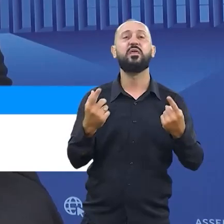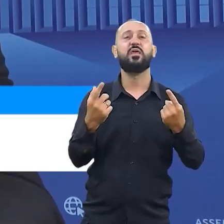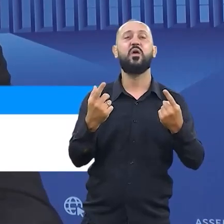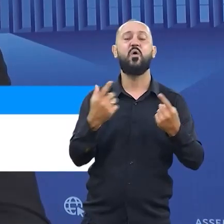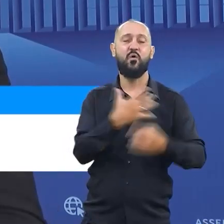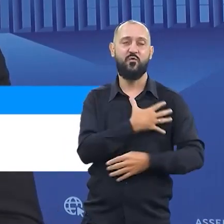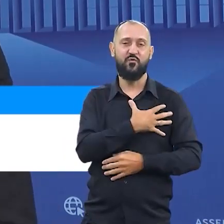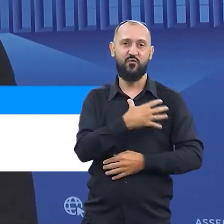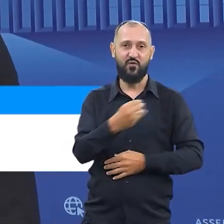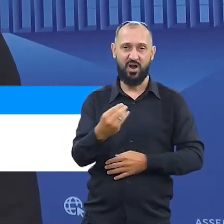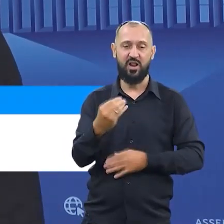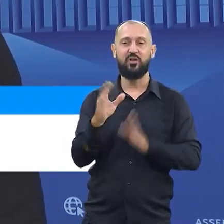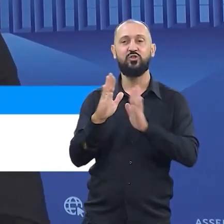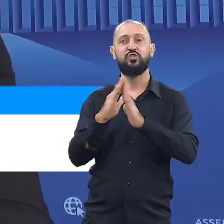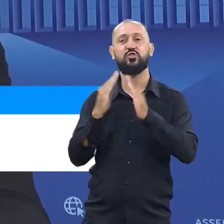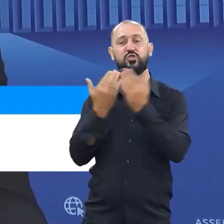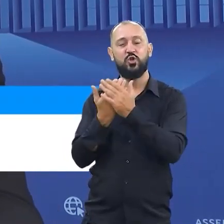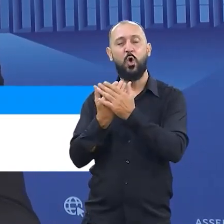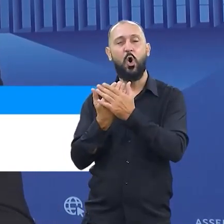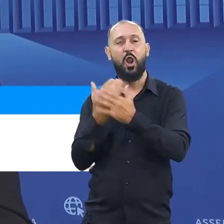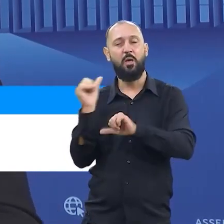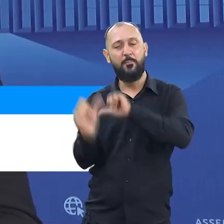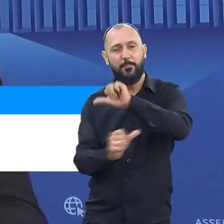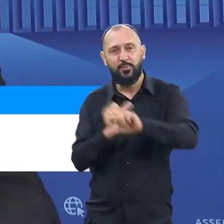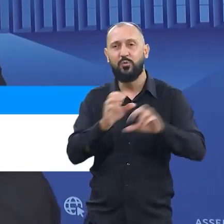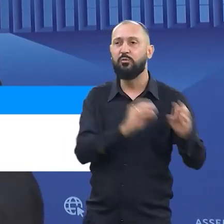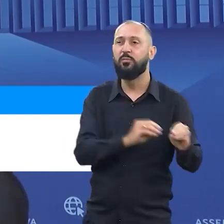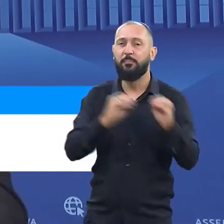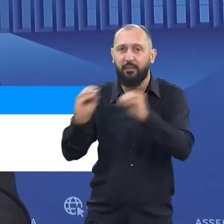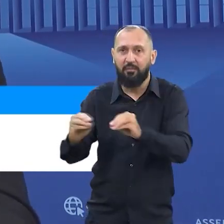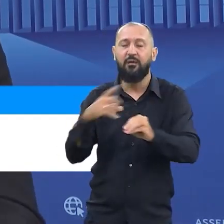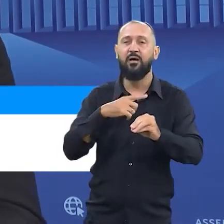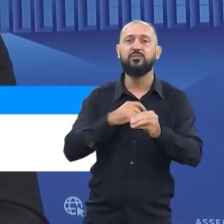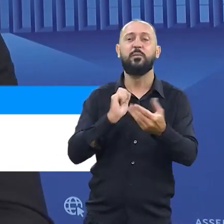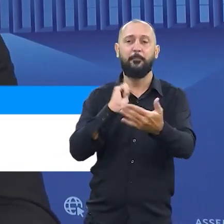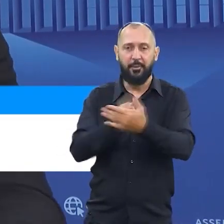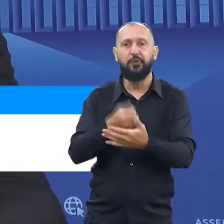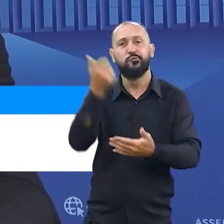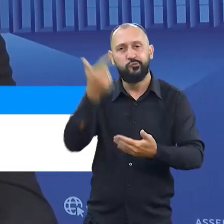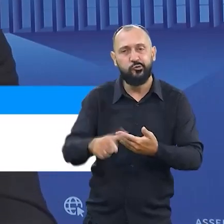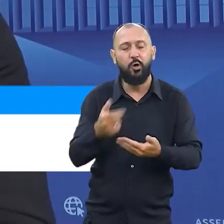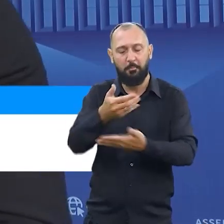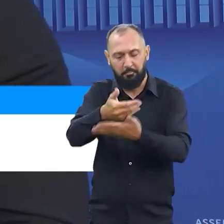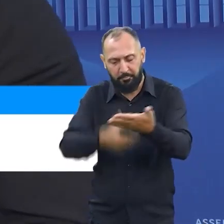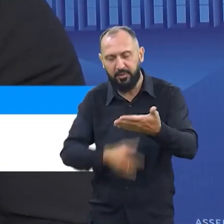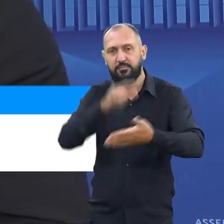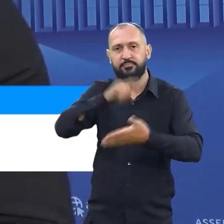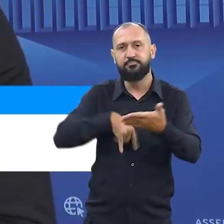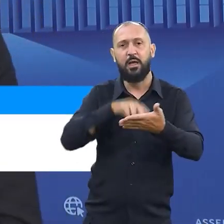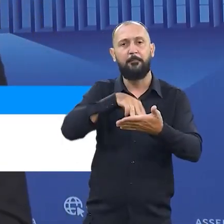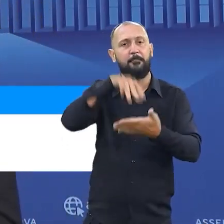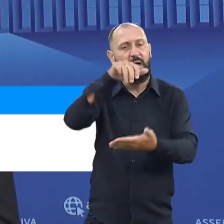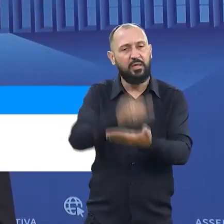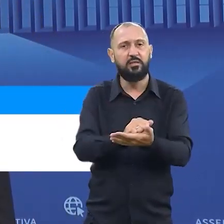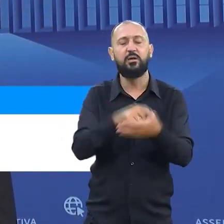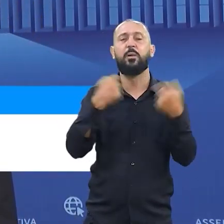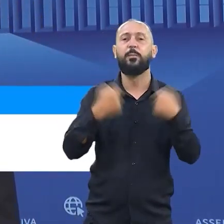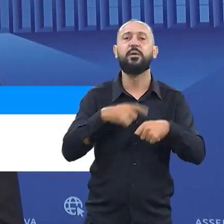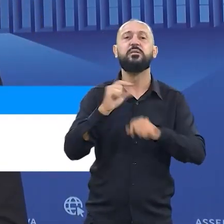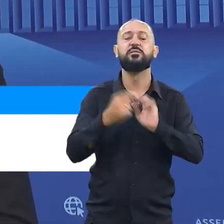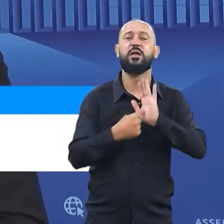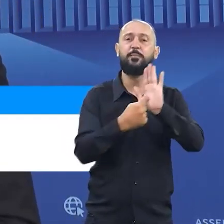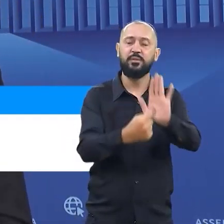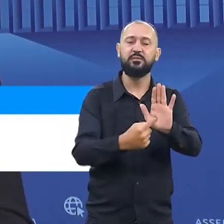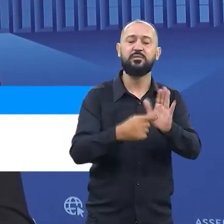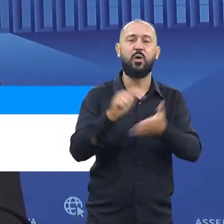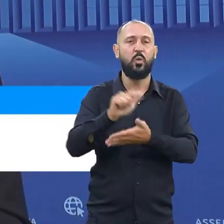filho mudou de escola, eu tive que apresentar. Então a cada mudança de escola ou a cada matrícula que se faça do aluno na escola,